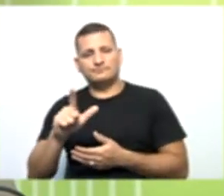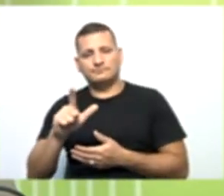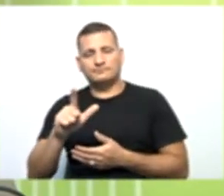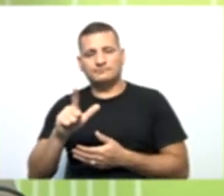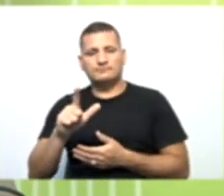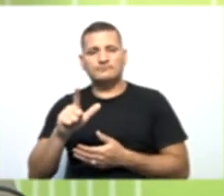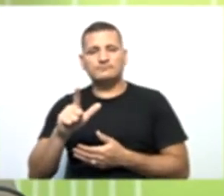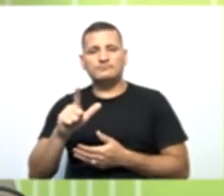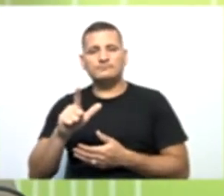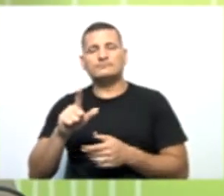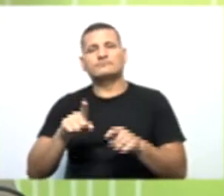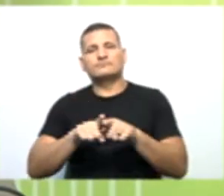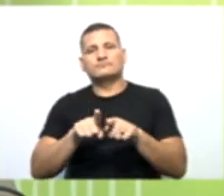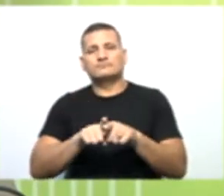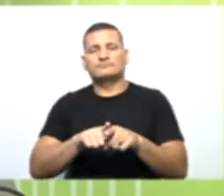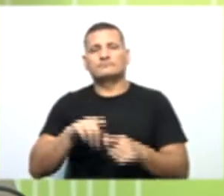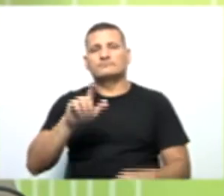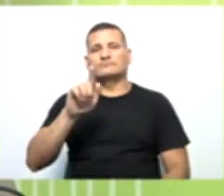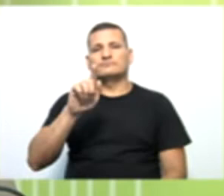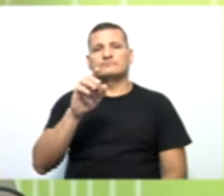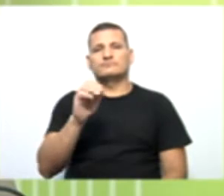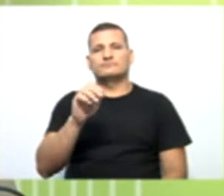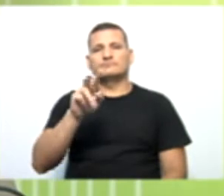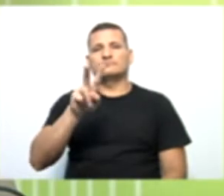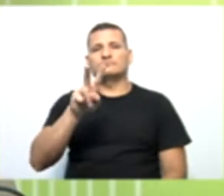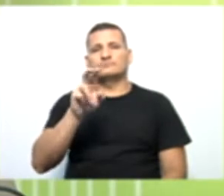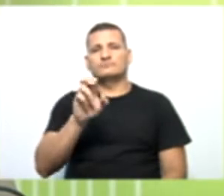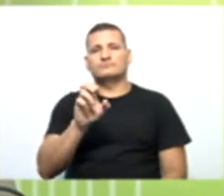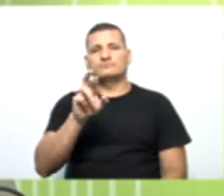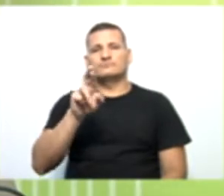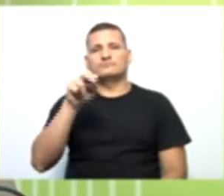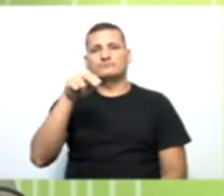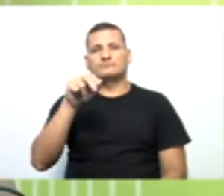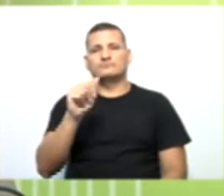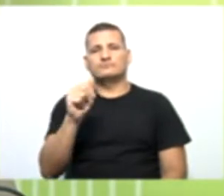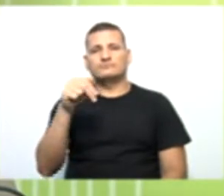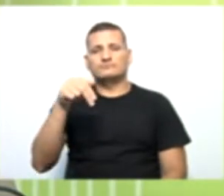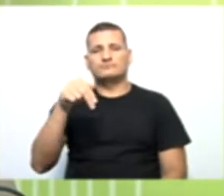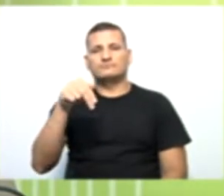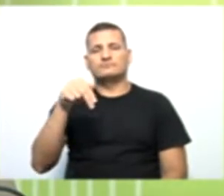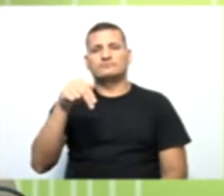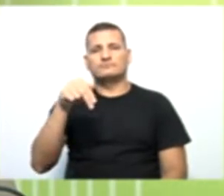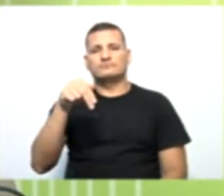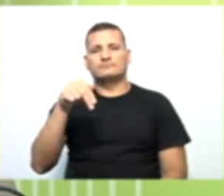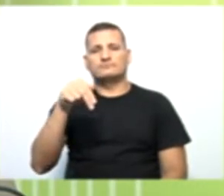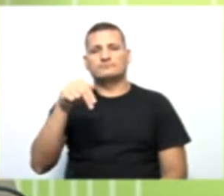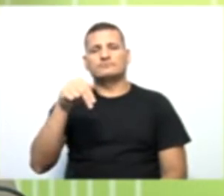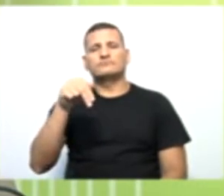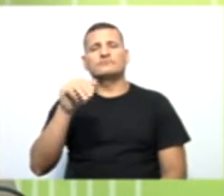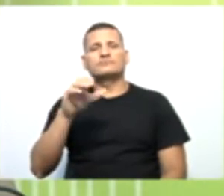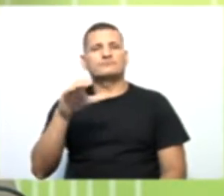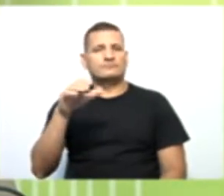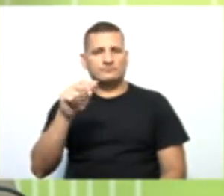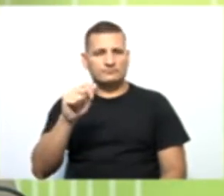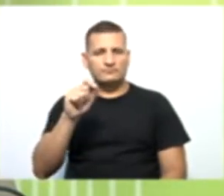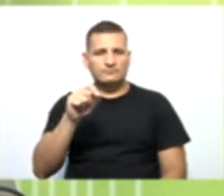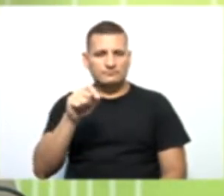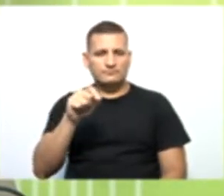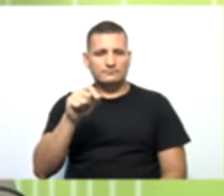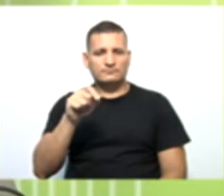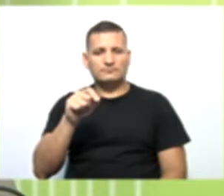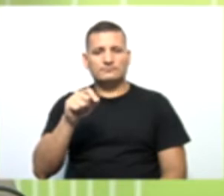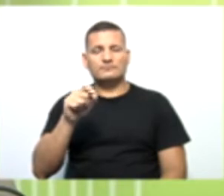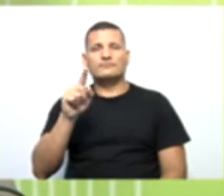e governança. E vocês já sabem o que é governança. Governança é